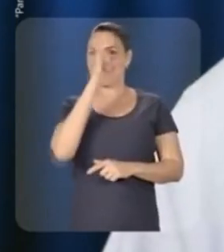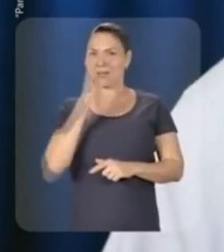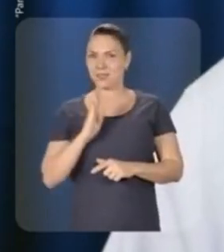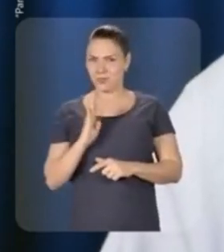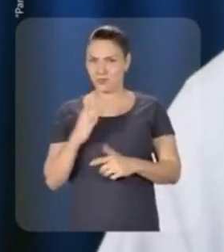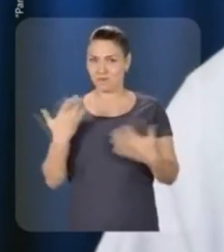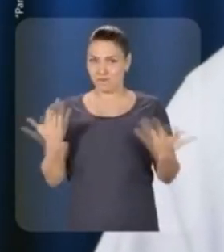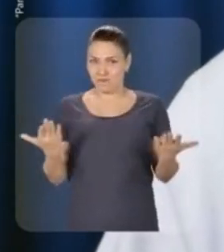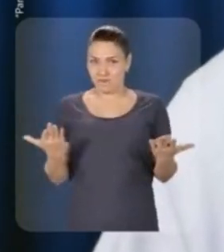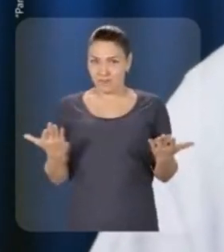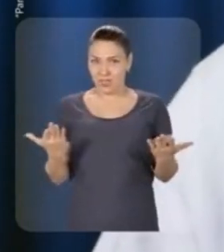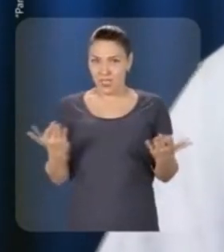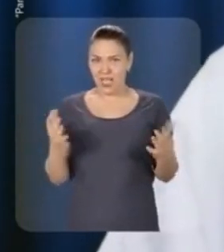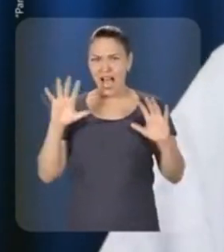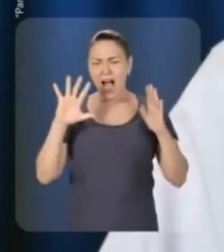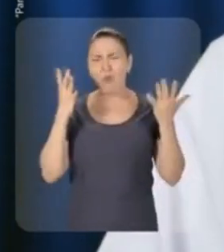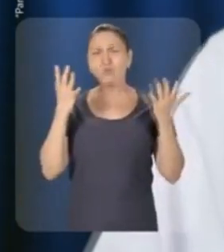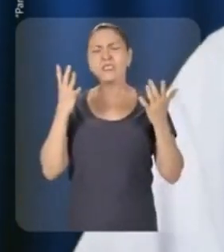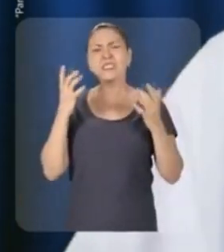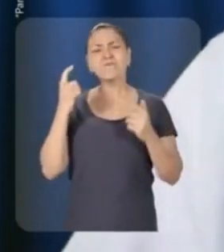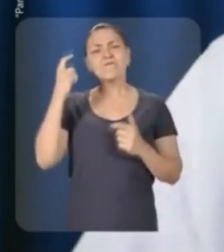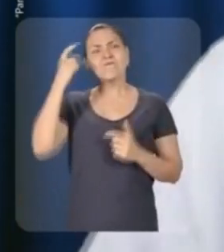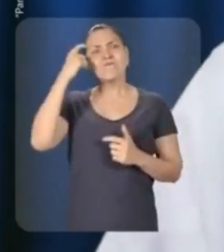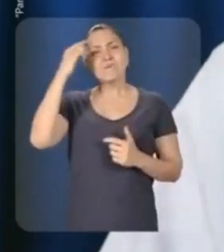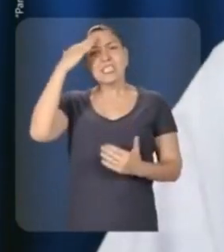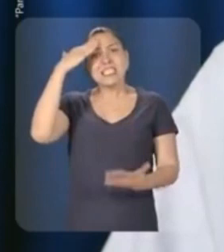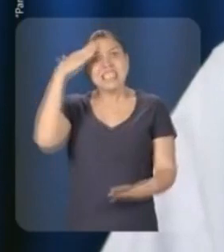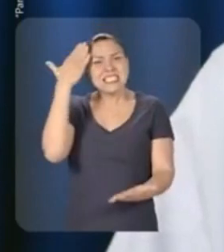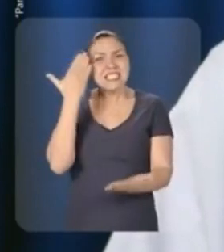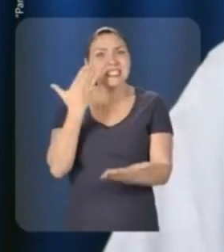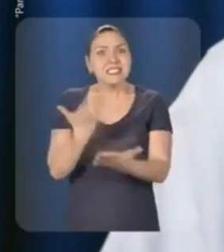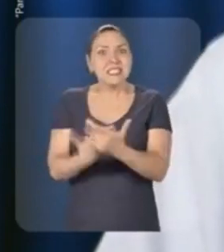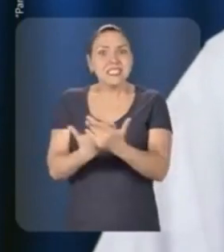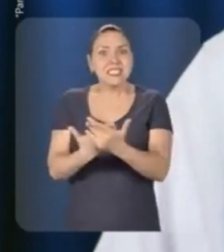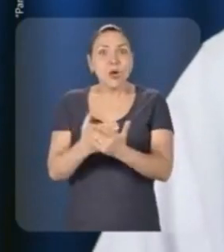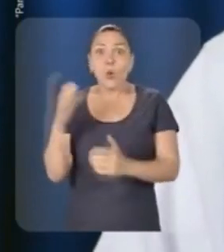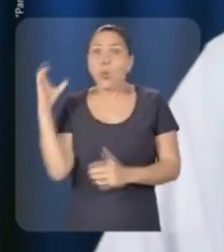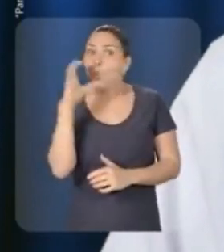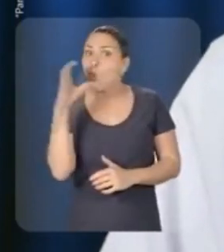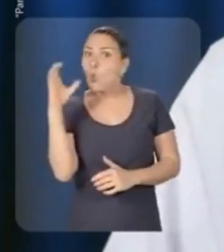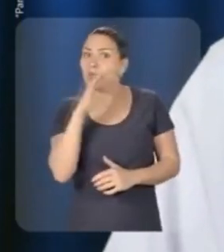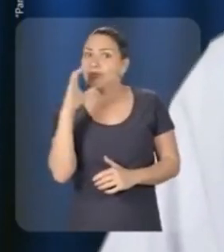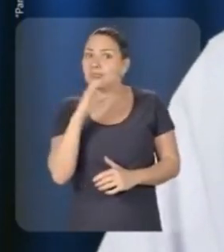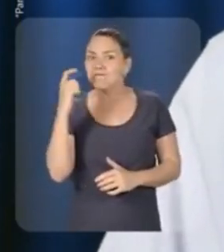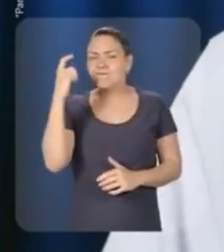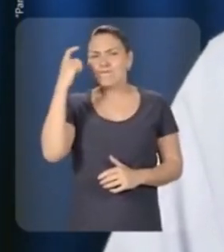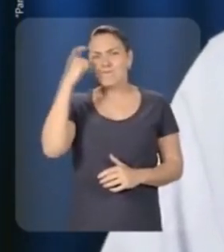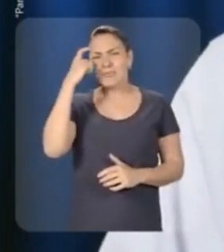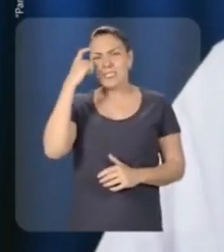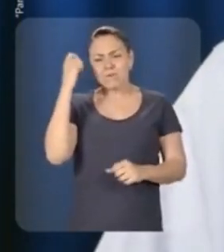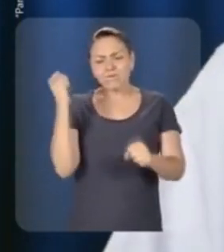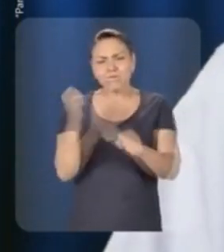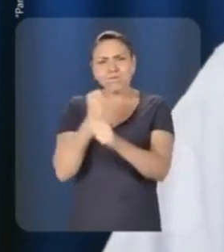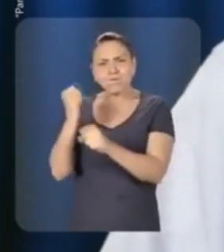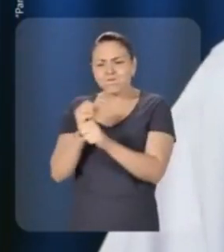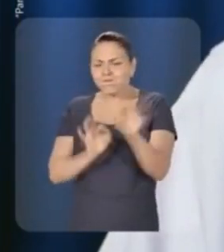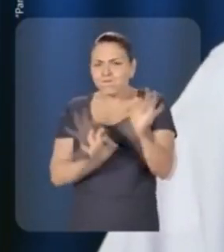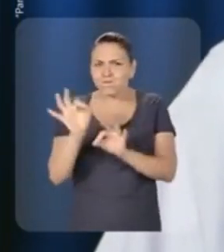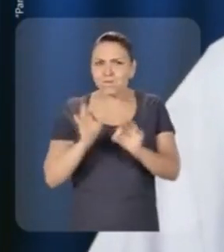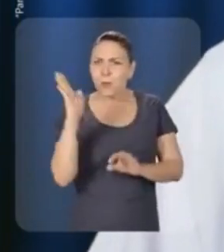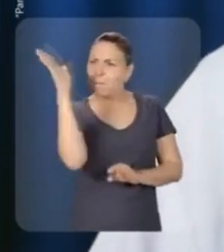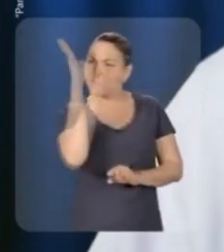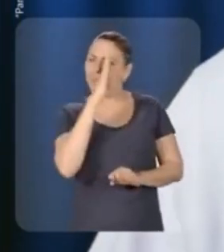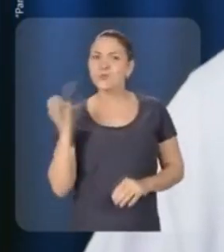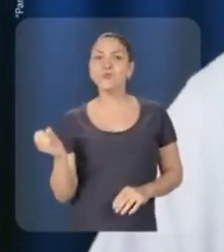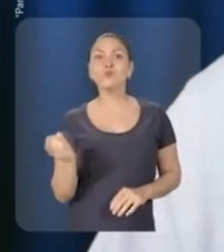problemas do Brasil. Esse episódio só nos faz ter certeza que é urgente pensarmos na